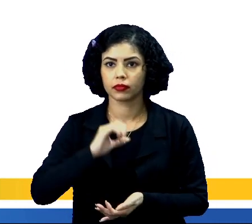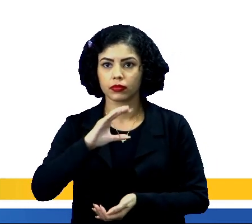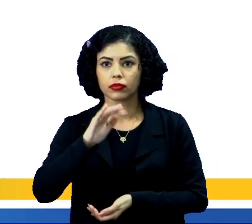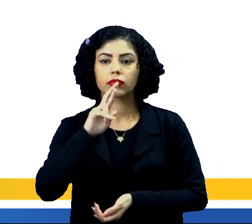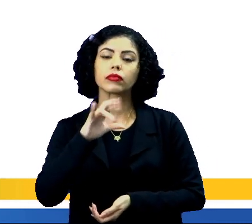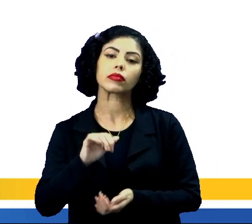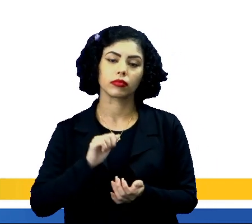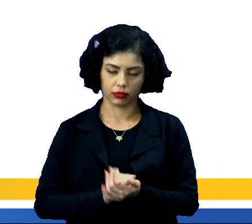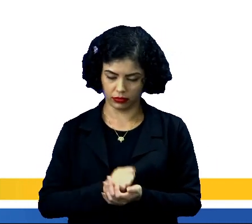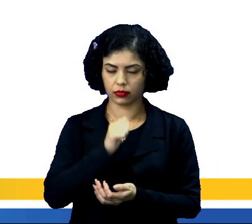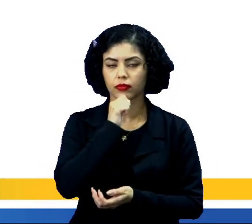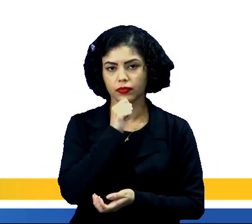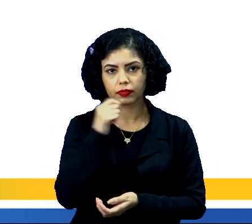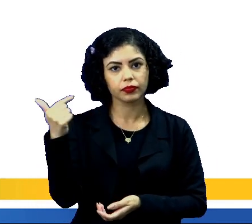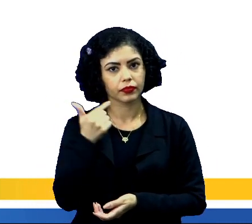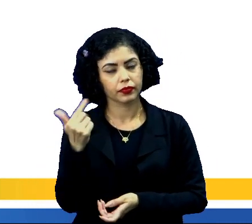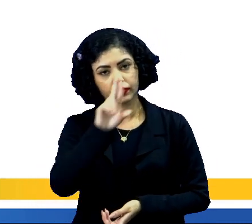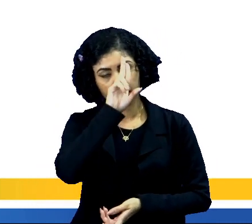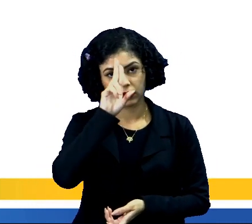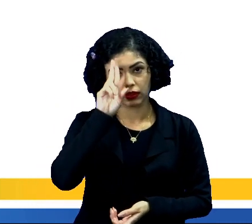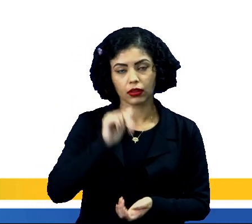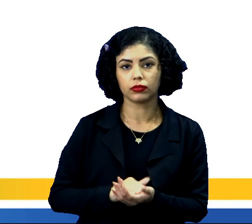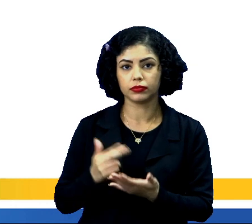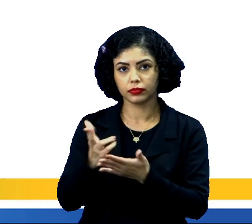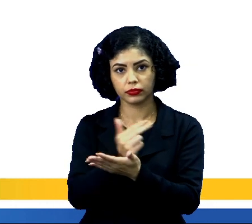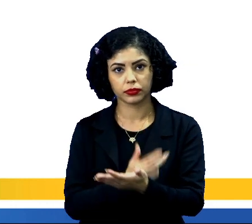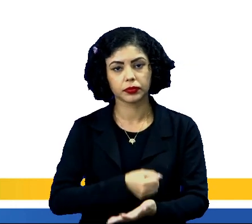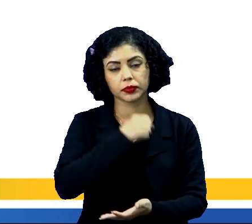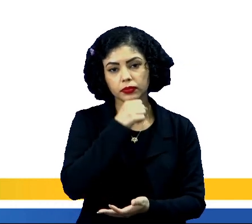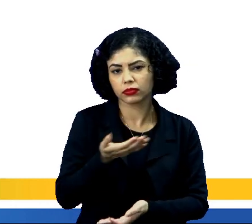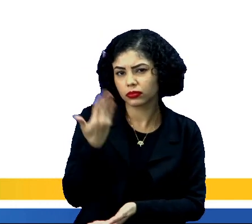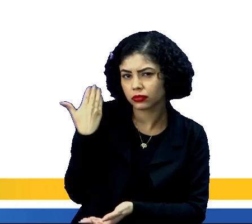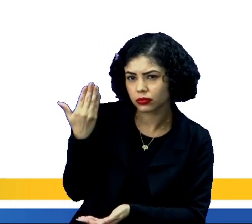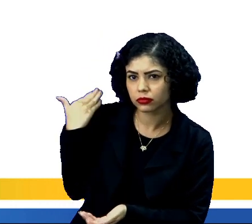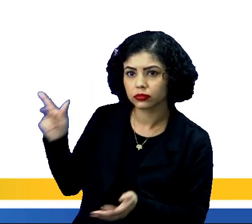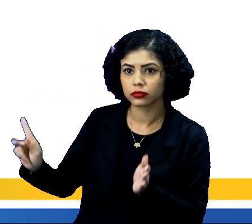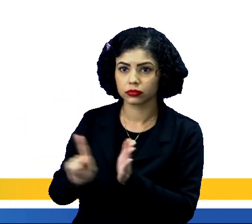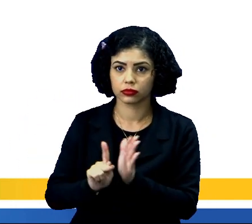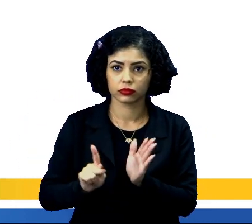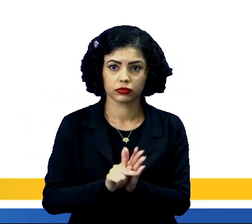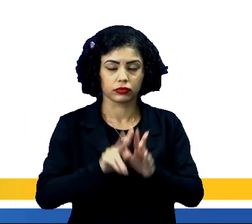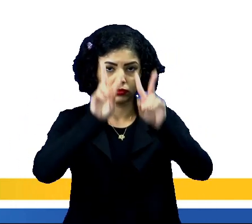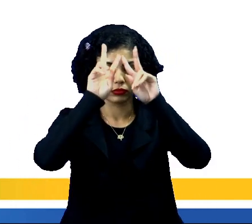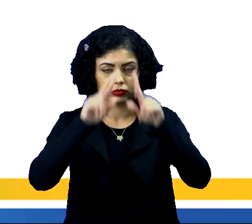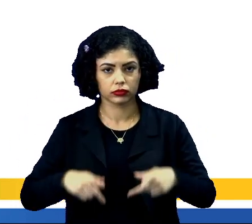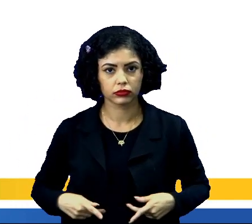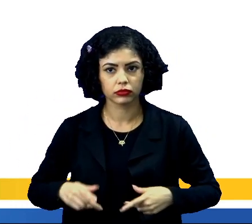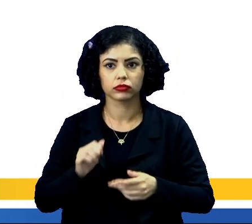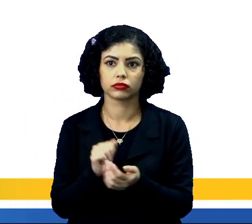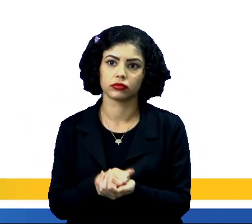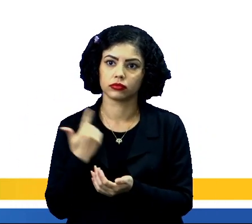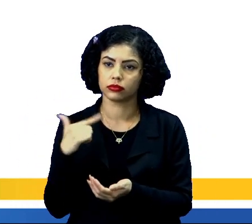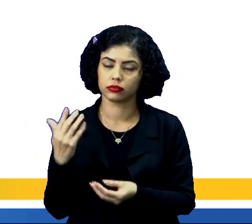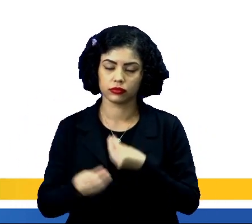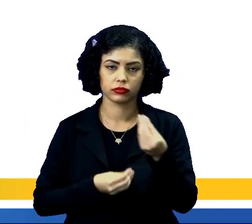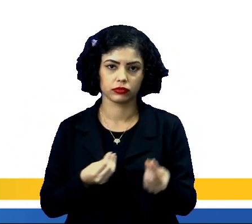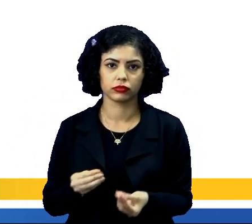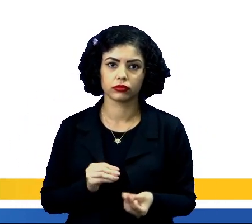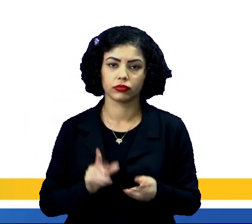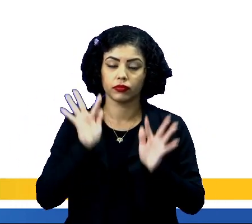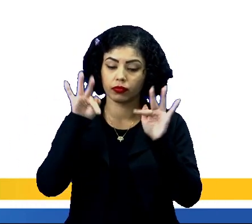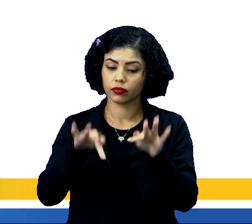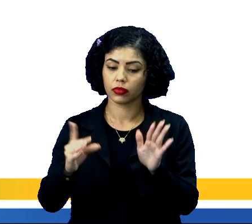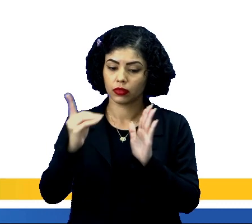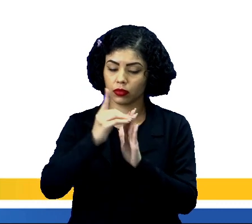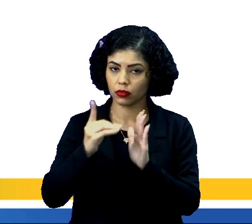tá? Mas o croquis, segundo a história, é um desenho tão antigo quanto a própria humanidade, tá? Não temos aí como determinar